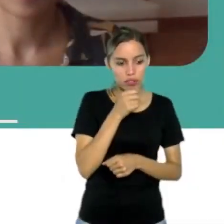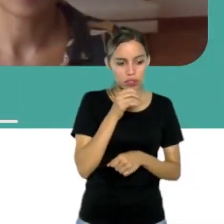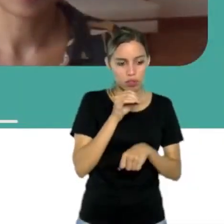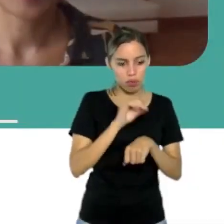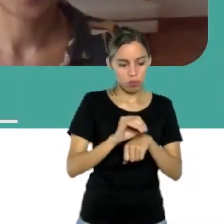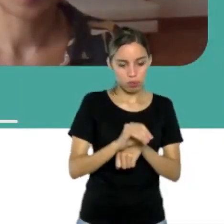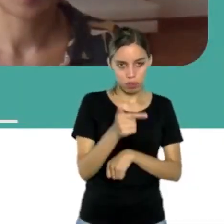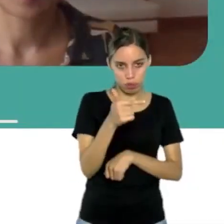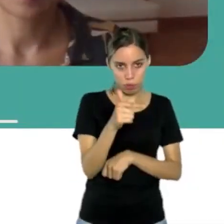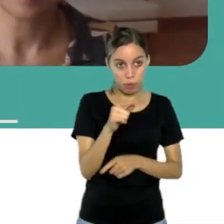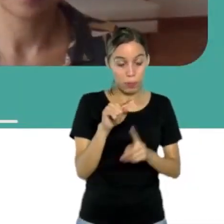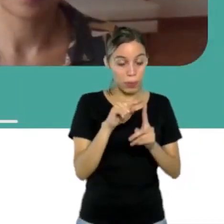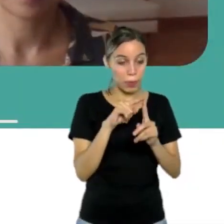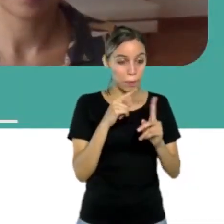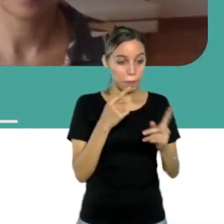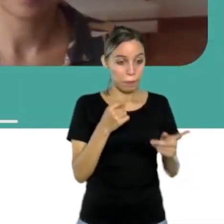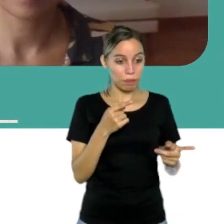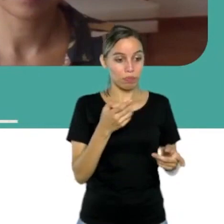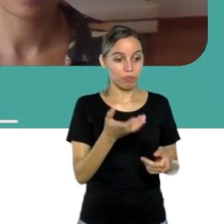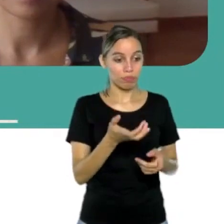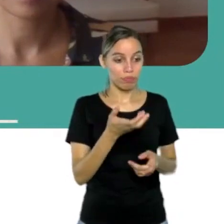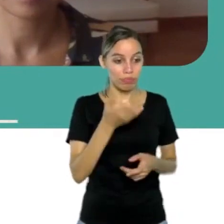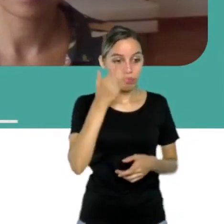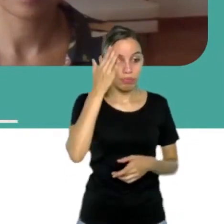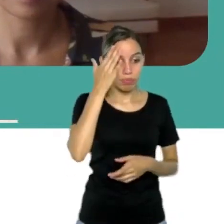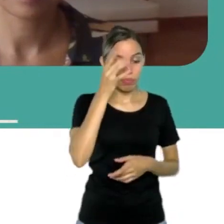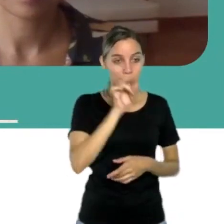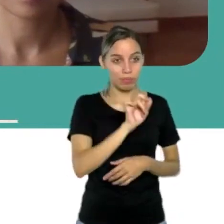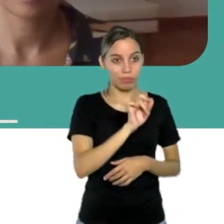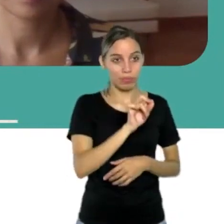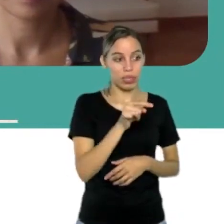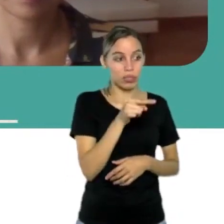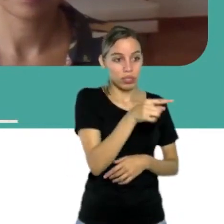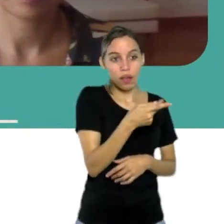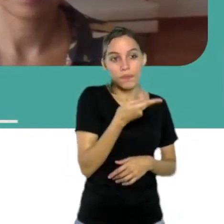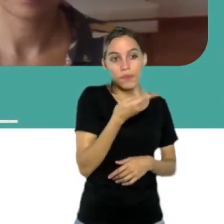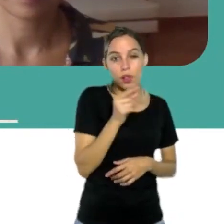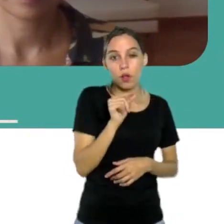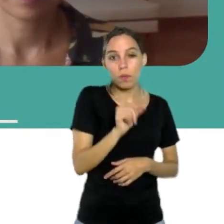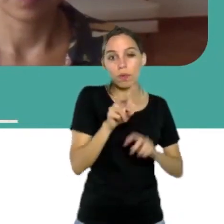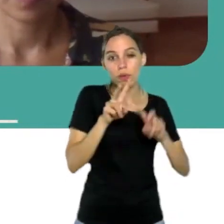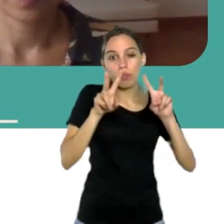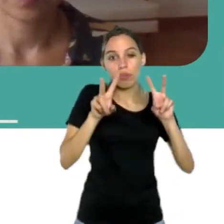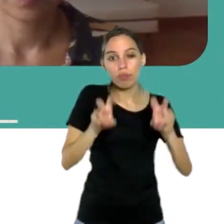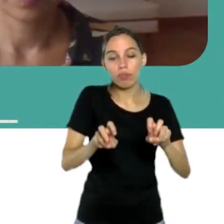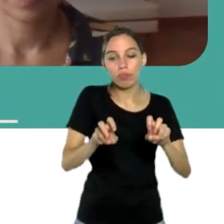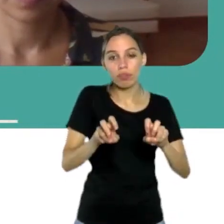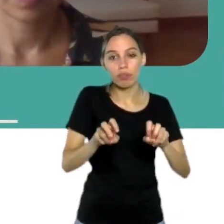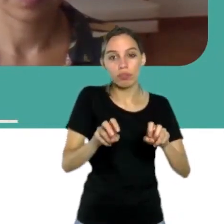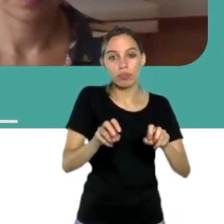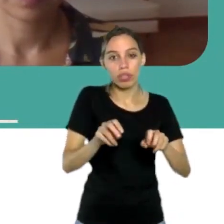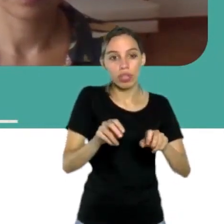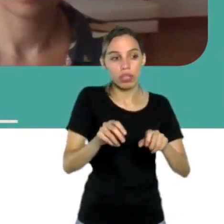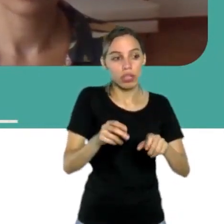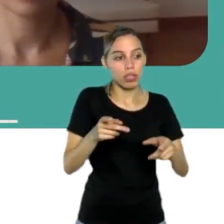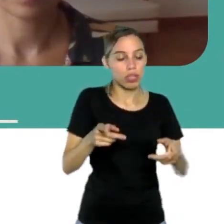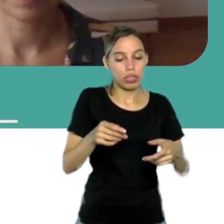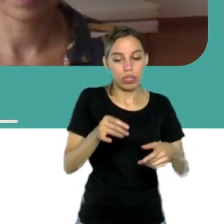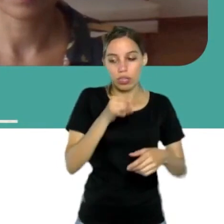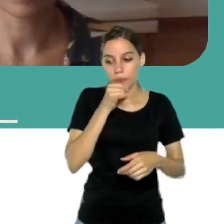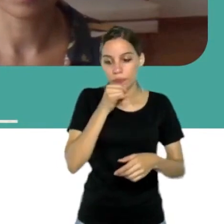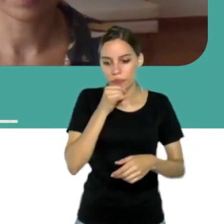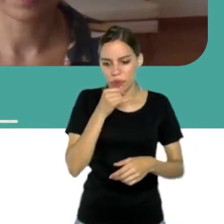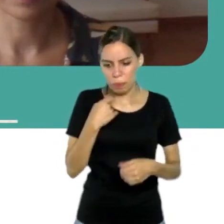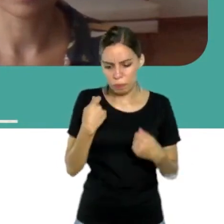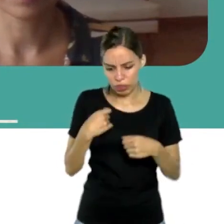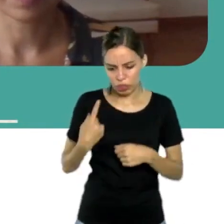tudo, mas para você falar um pouco dessa parte de que não precisa estar sozinho, né? Não precisa da solidão